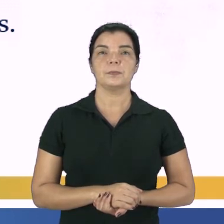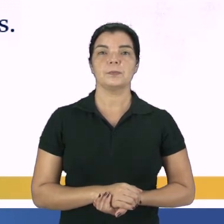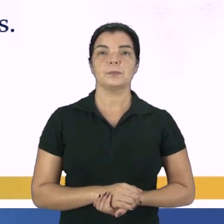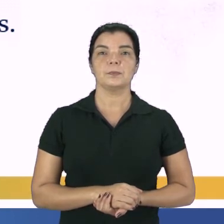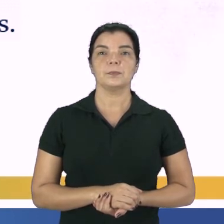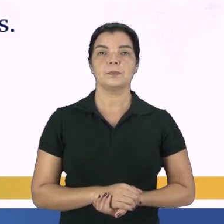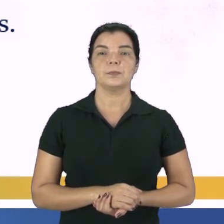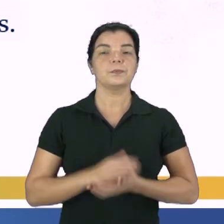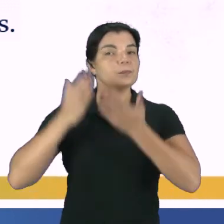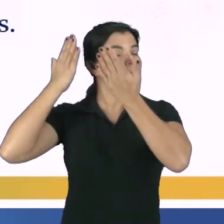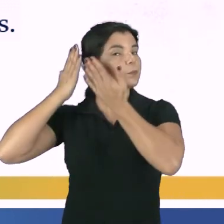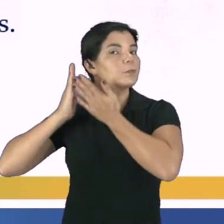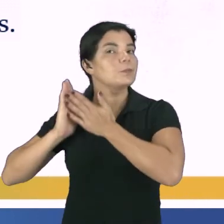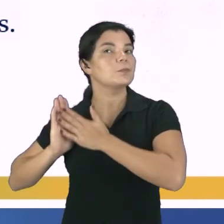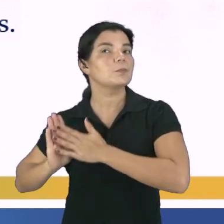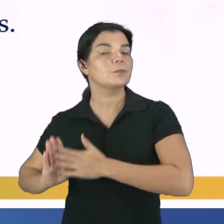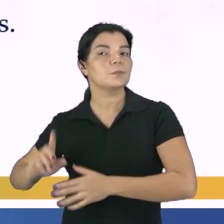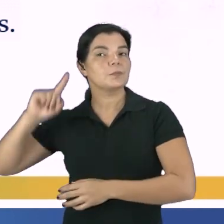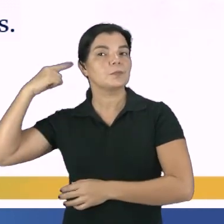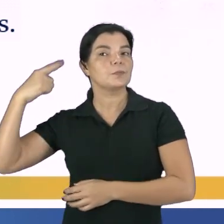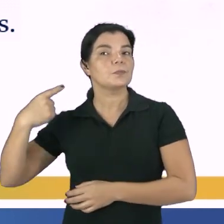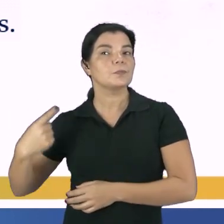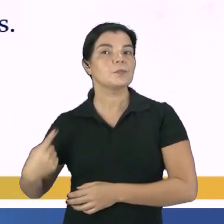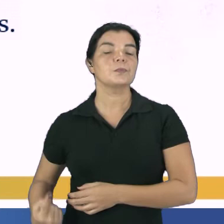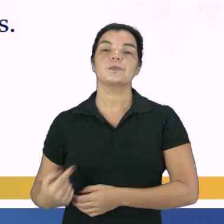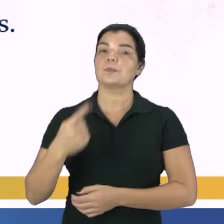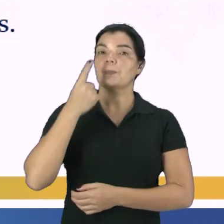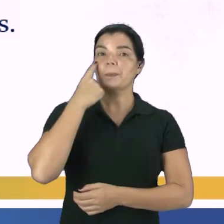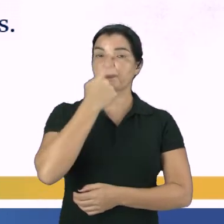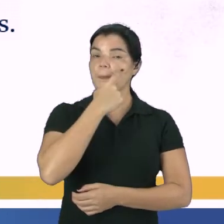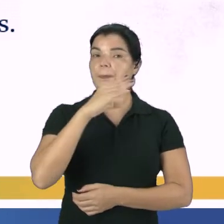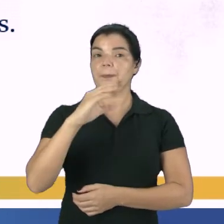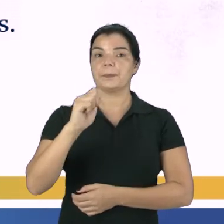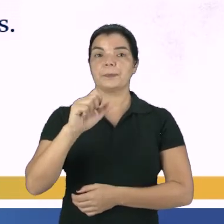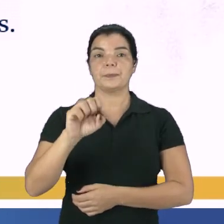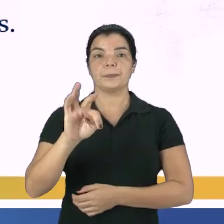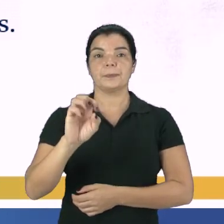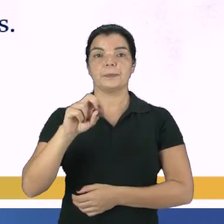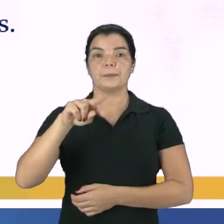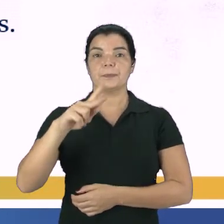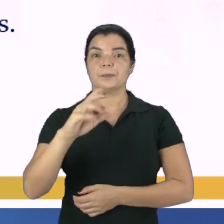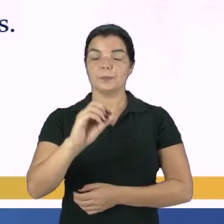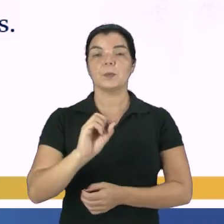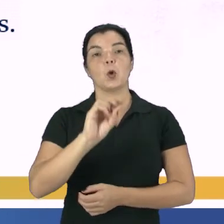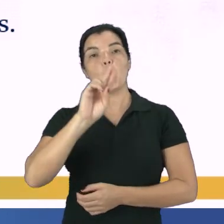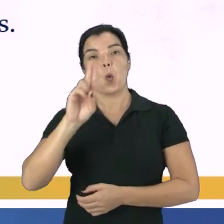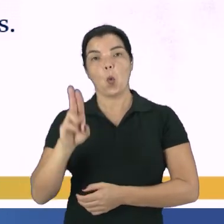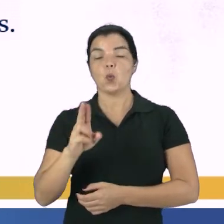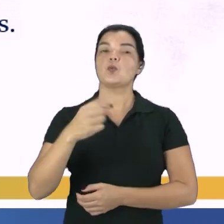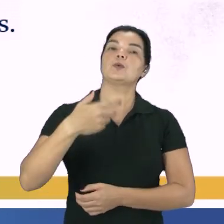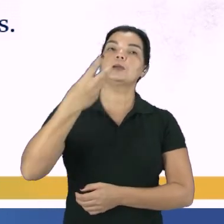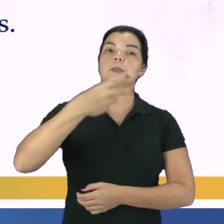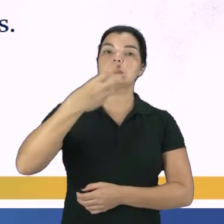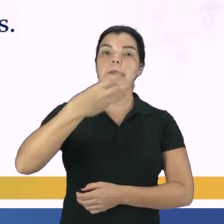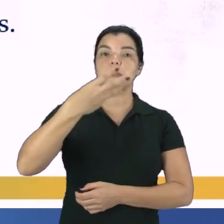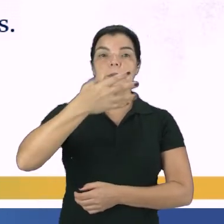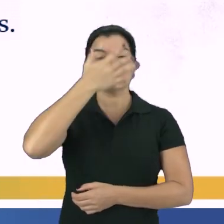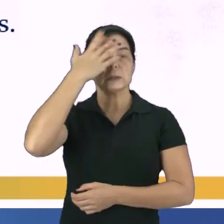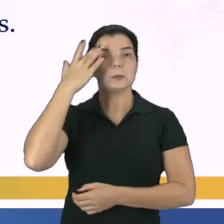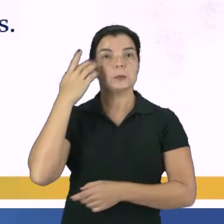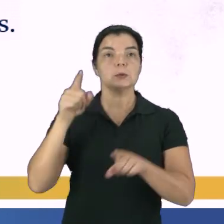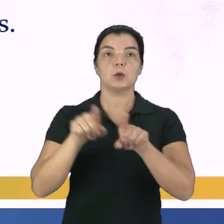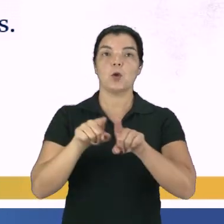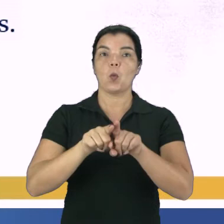Eu tenho cabelos longos e encaracolados e olhos castanhos. Ou, quando a gente fala de terceira pessoa, nós vamos usar agora